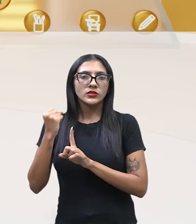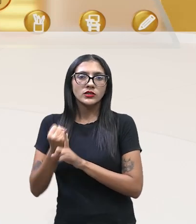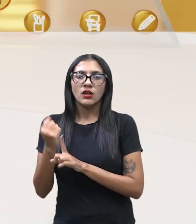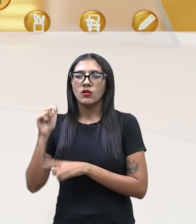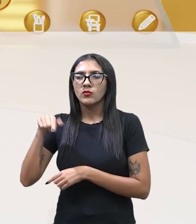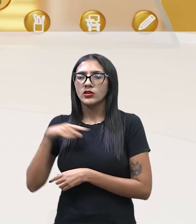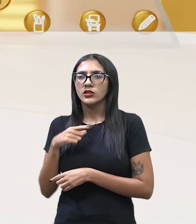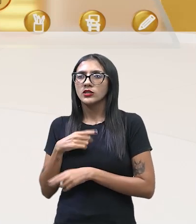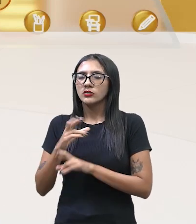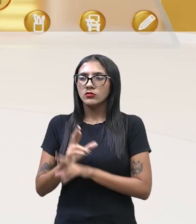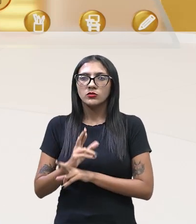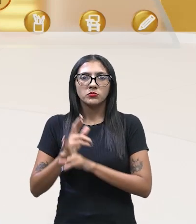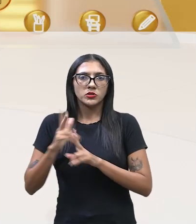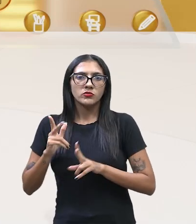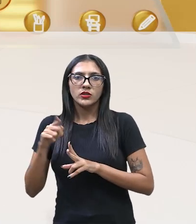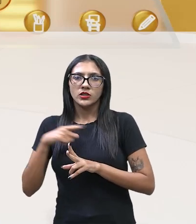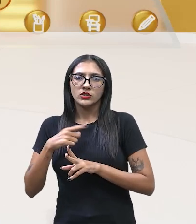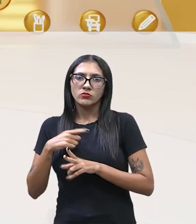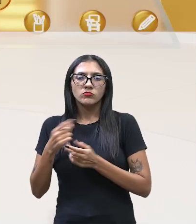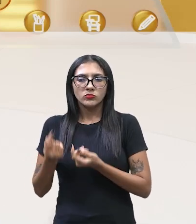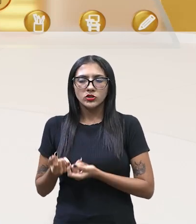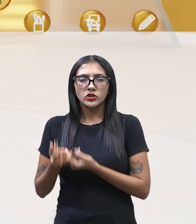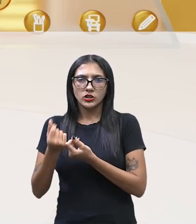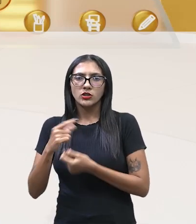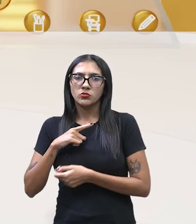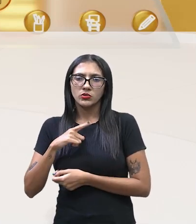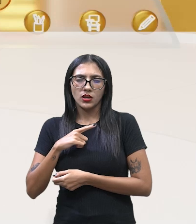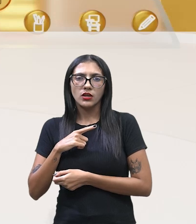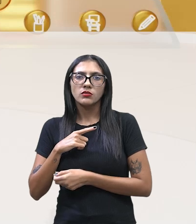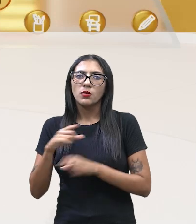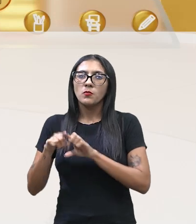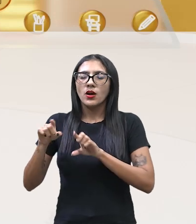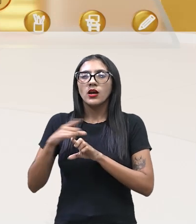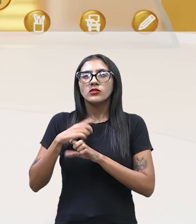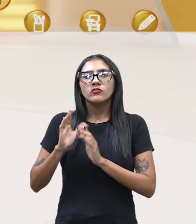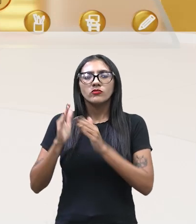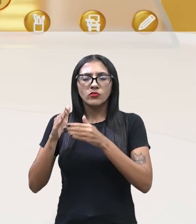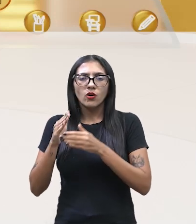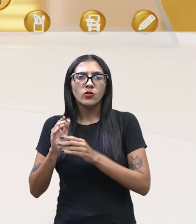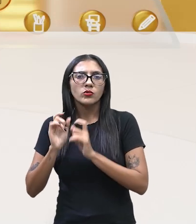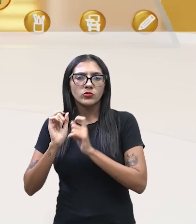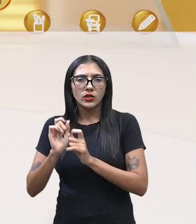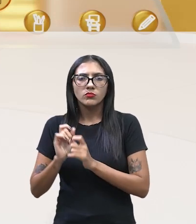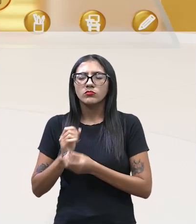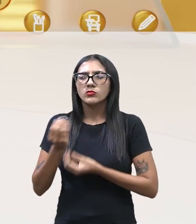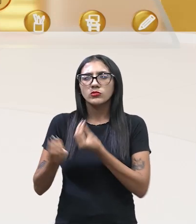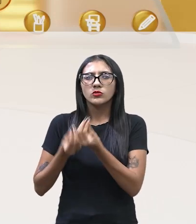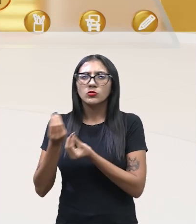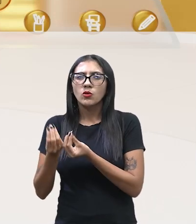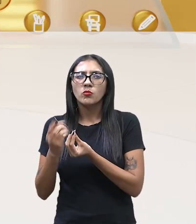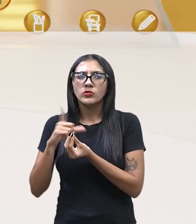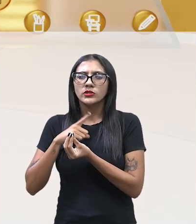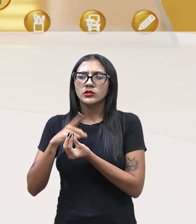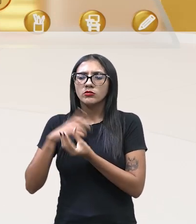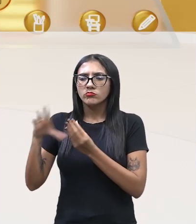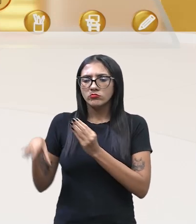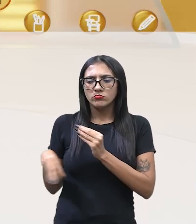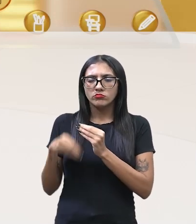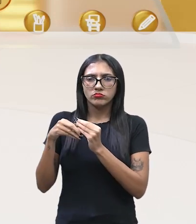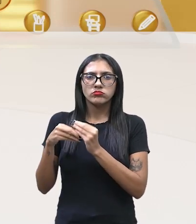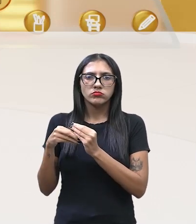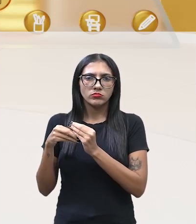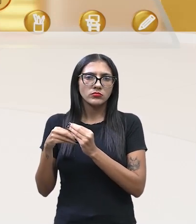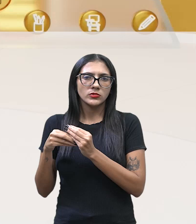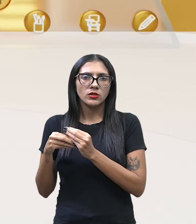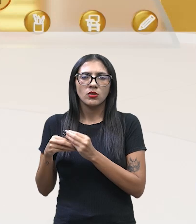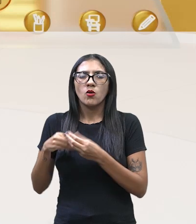não só esse retorno financeiro, mas principalmente em como que isso vai trazer um diferencial para aquela